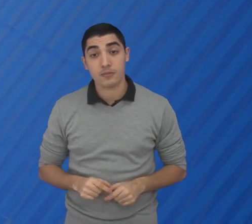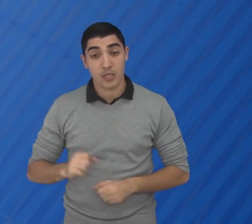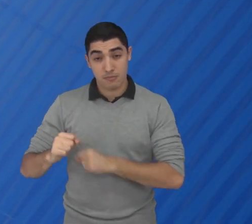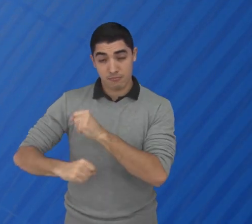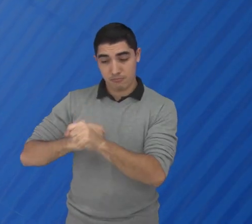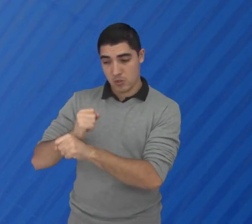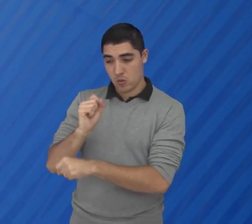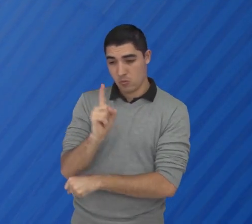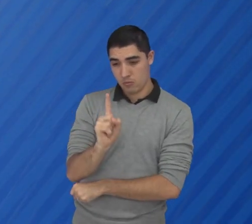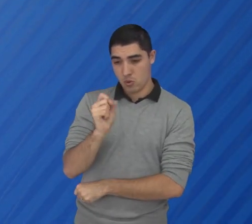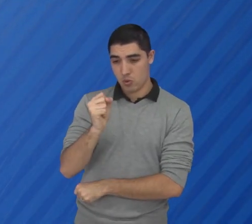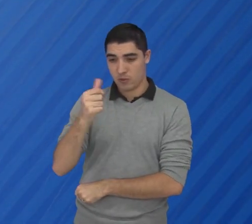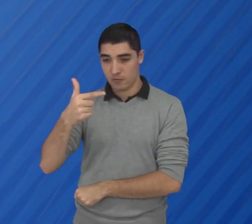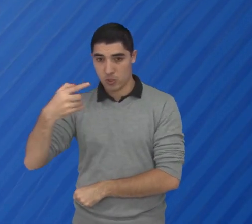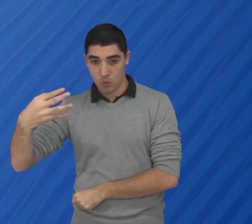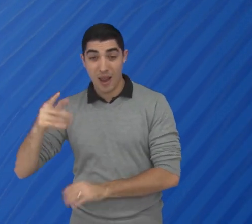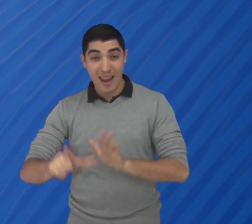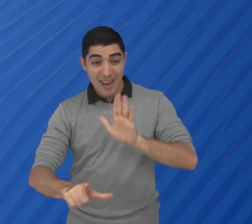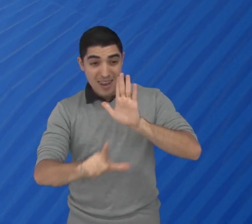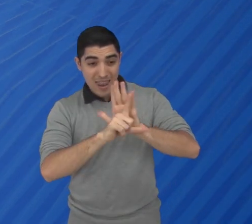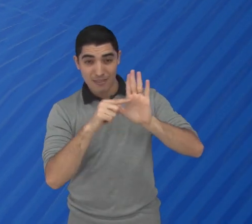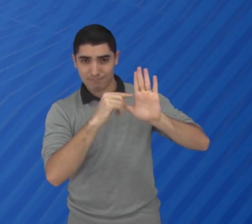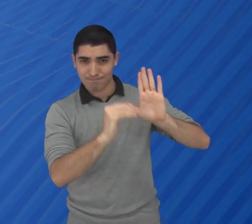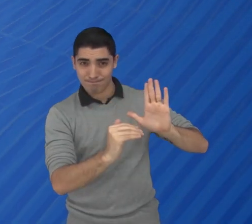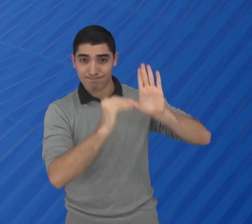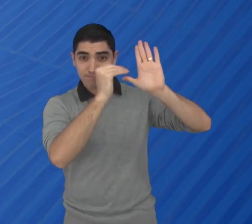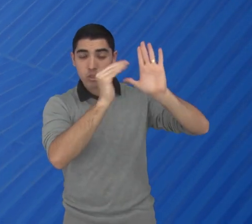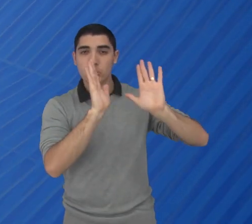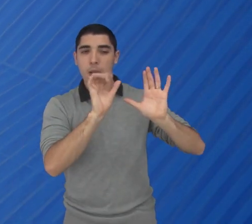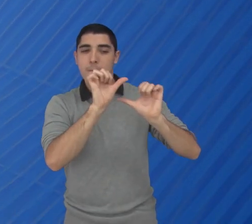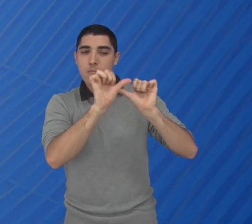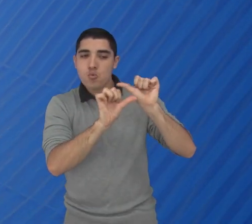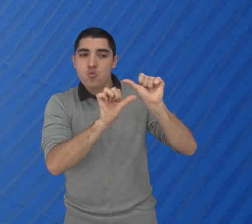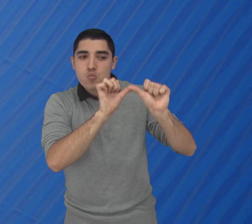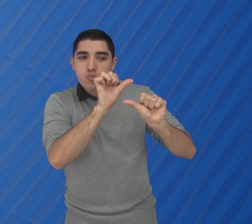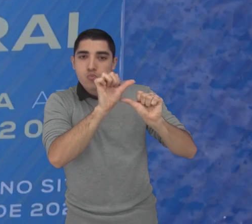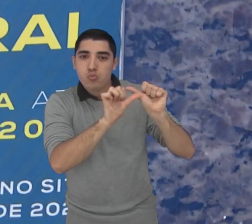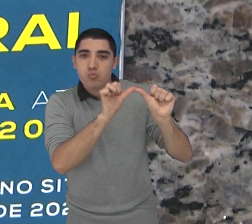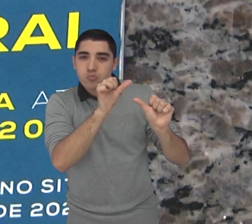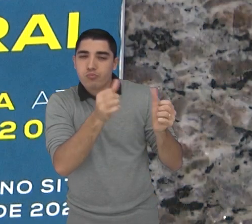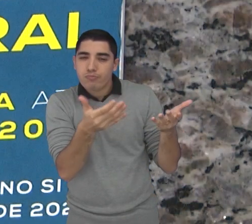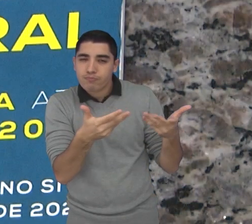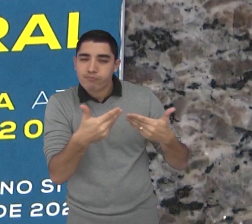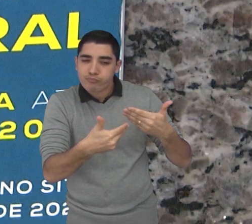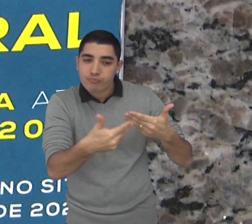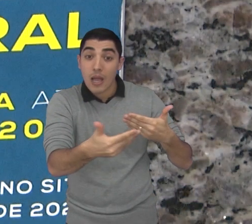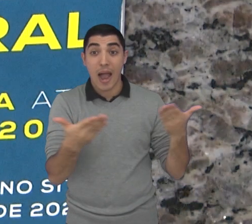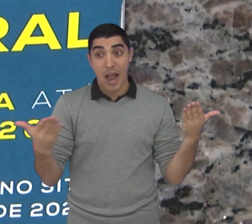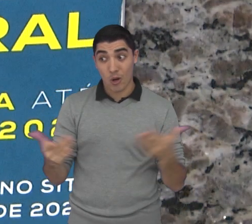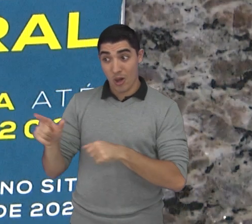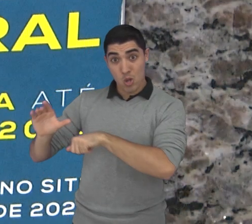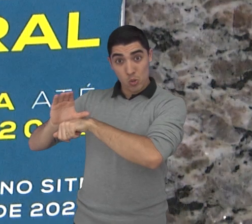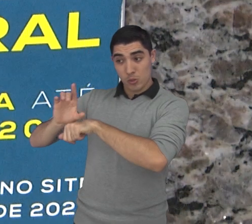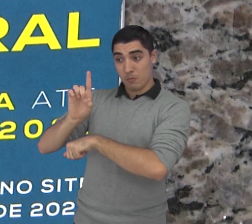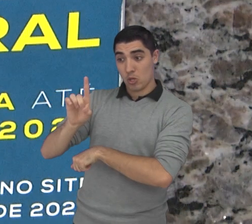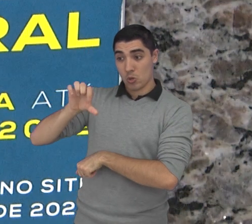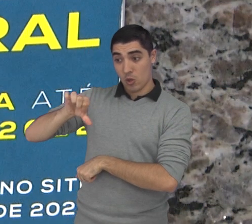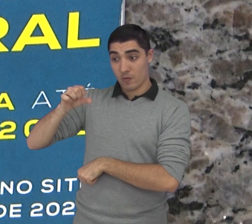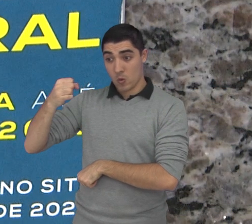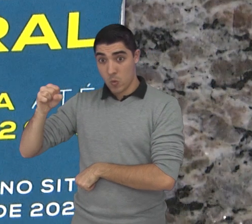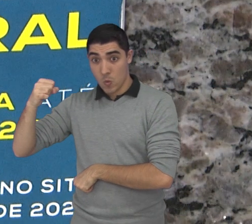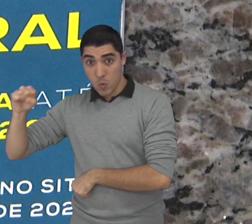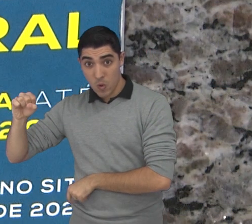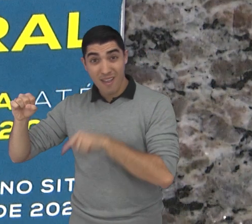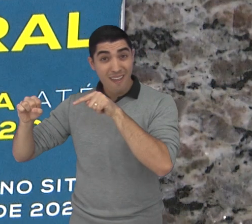Desde 1824, a Lei Maior do Brasil foi sendo aperfeiçoada e hoje a Constituição de 88